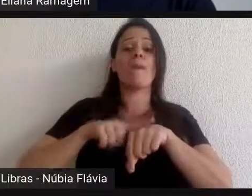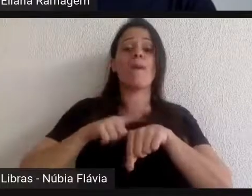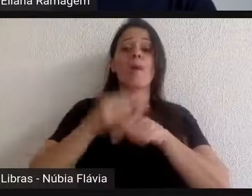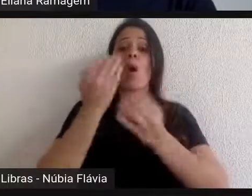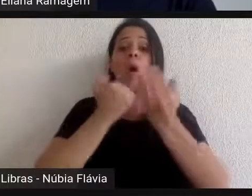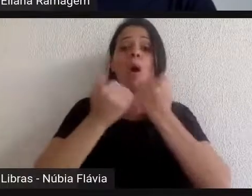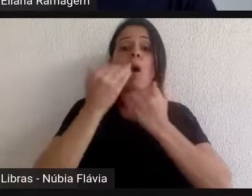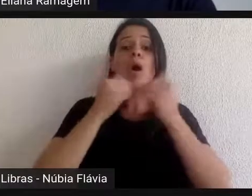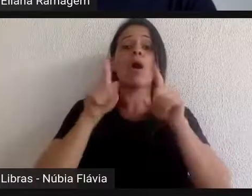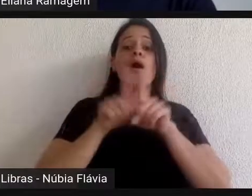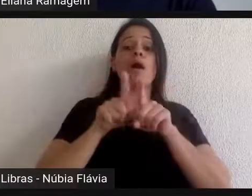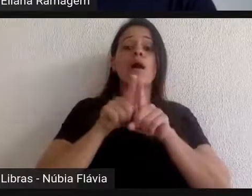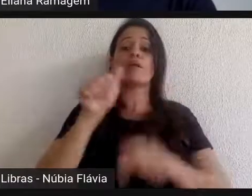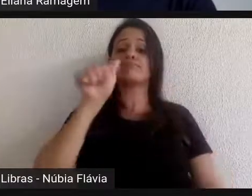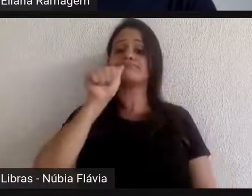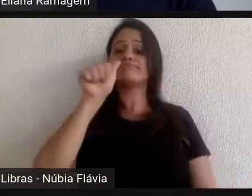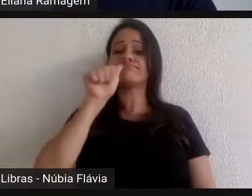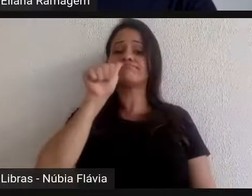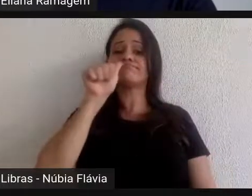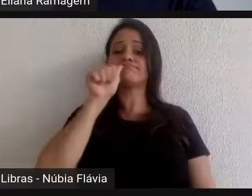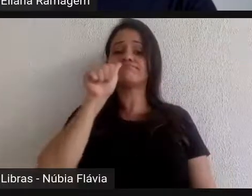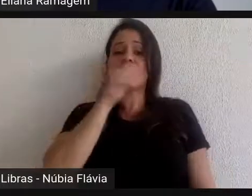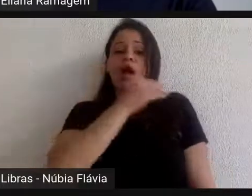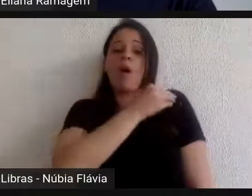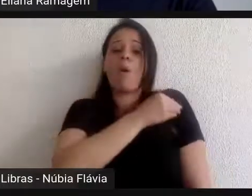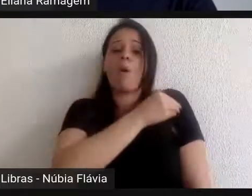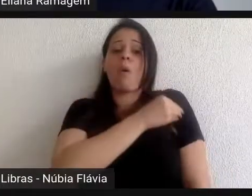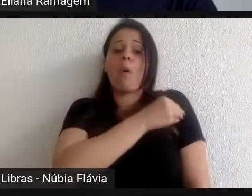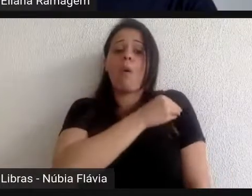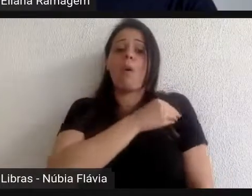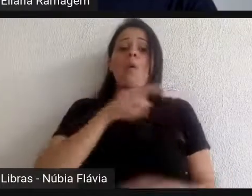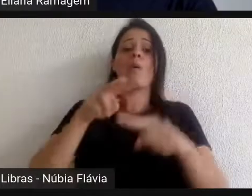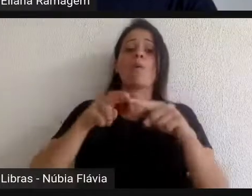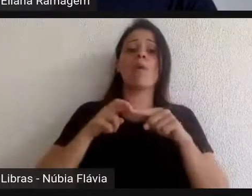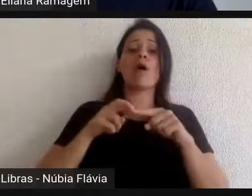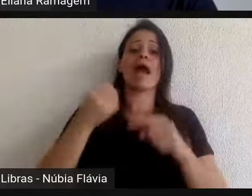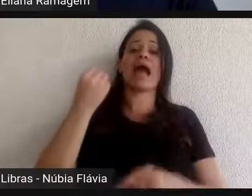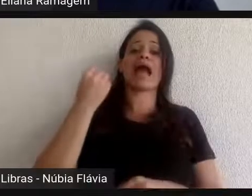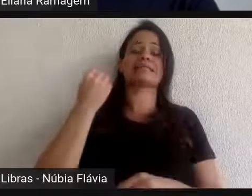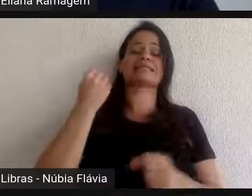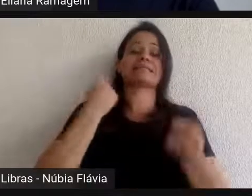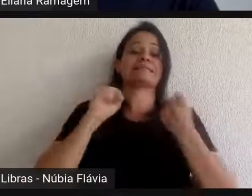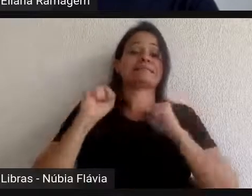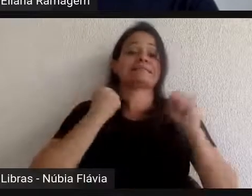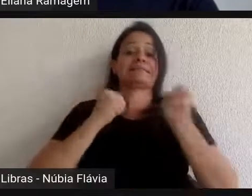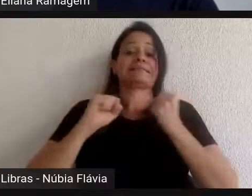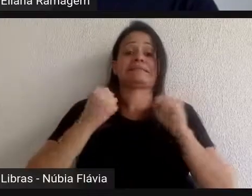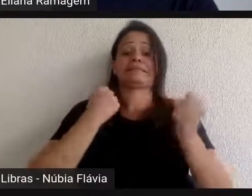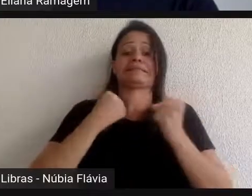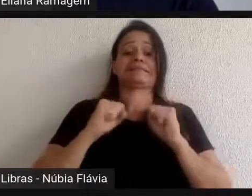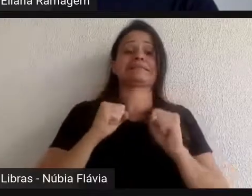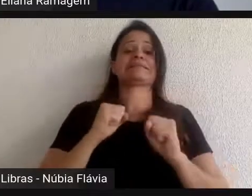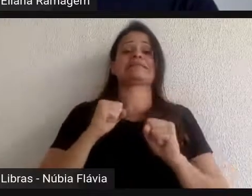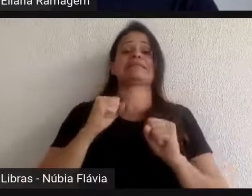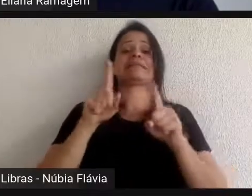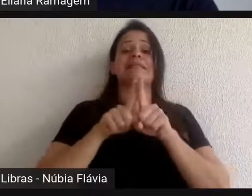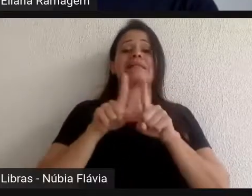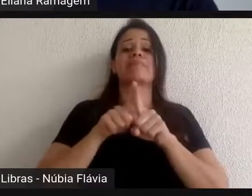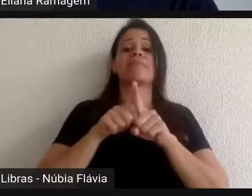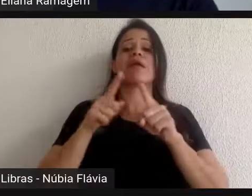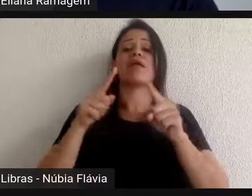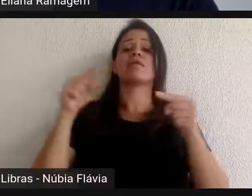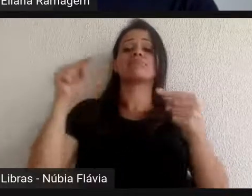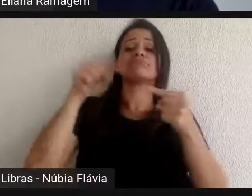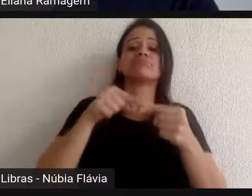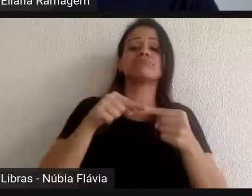de bebida alcoólica, né? Também relacionado à ansiedade, à restrição das atividades de lazer,